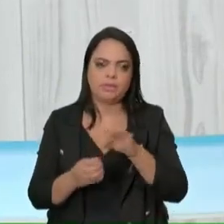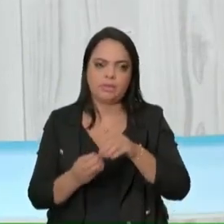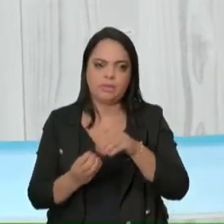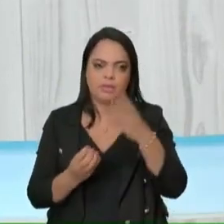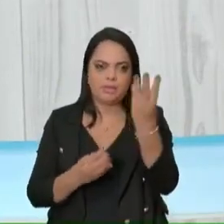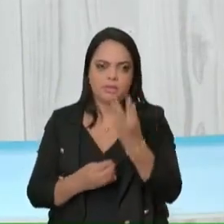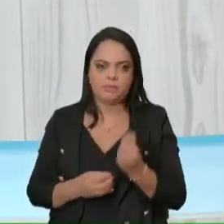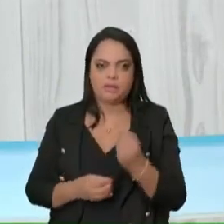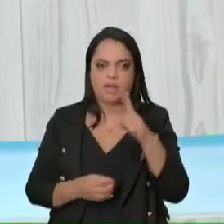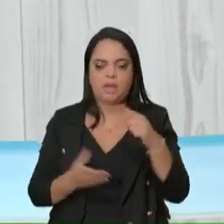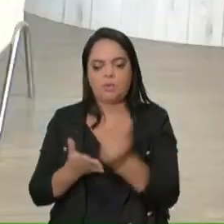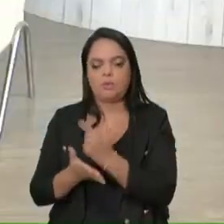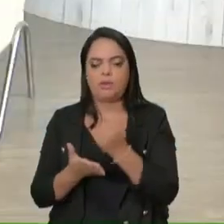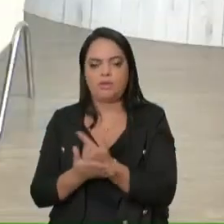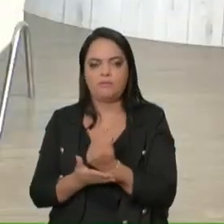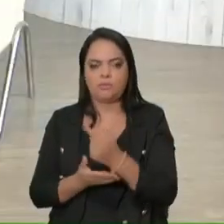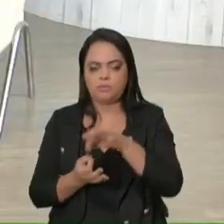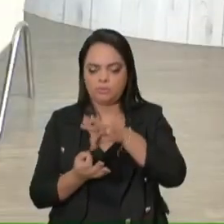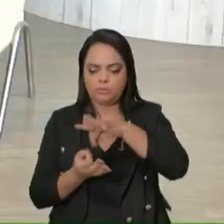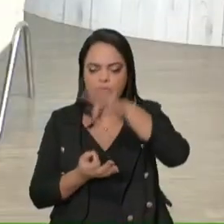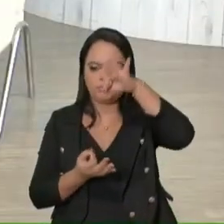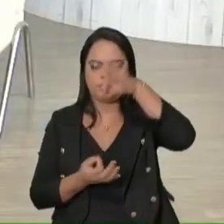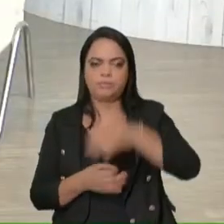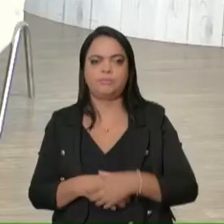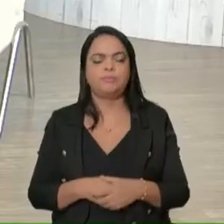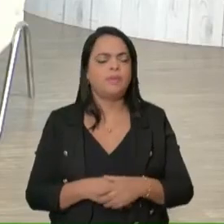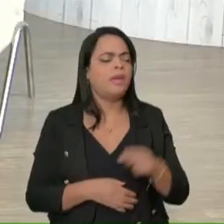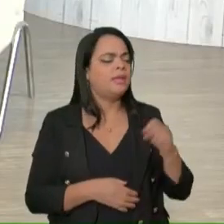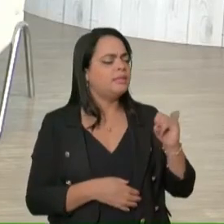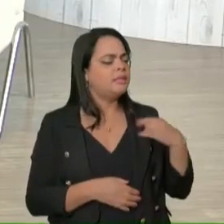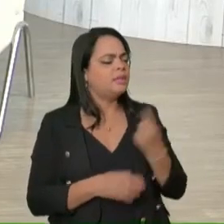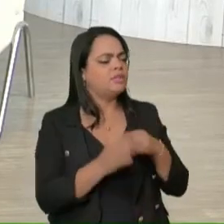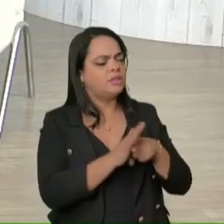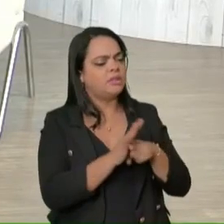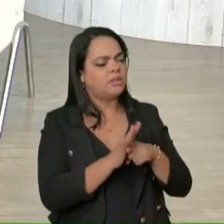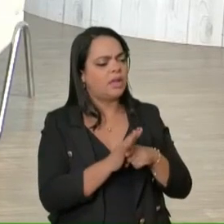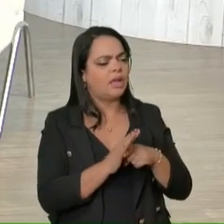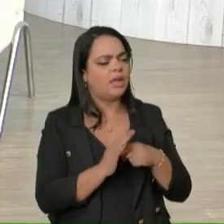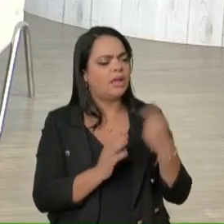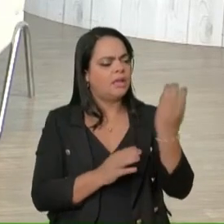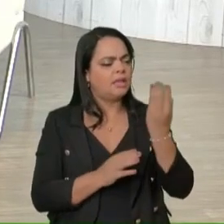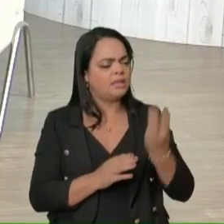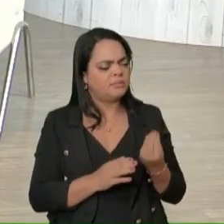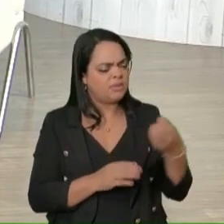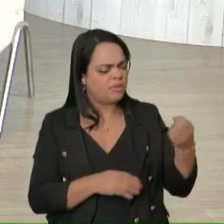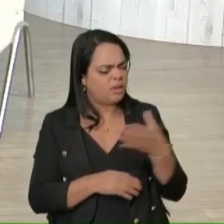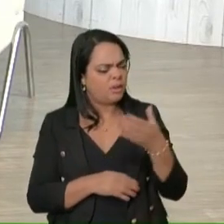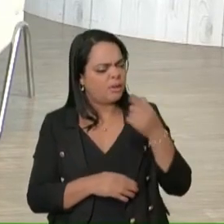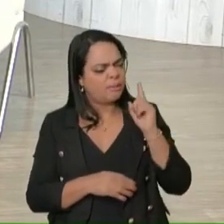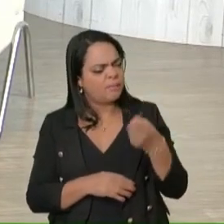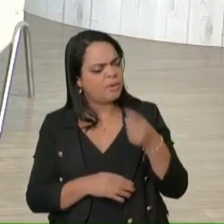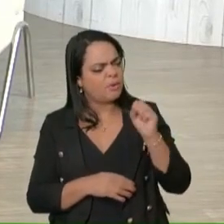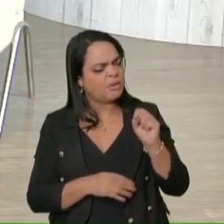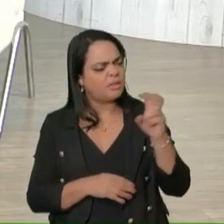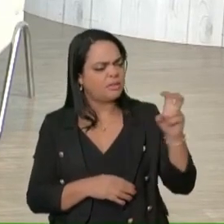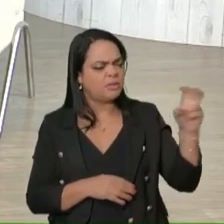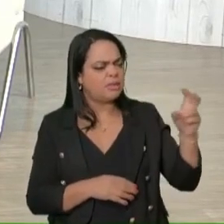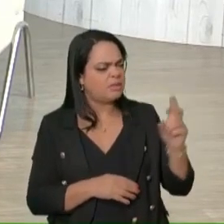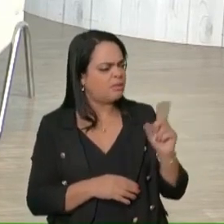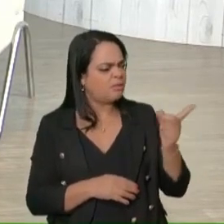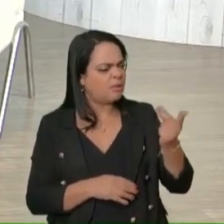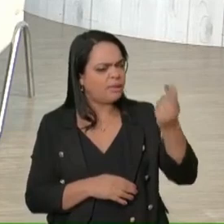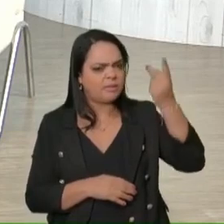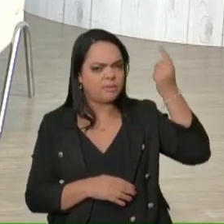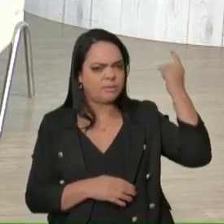O Livro dos Espíritos. Se a gente analisar bem, o espiritismo é novo, né? 1855 não tem